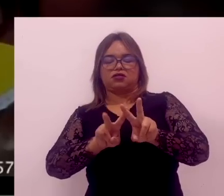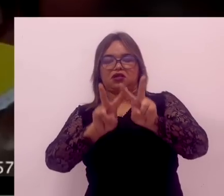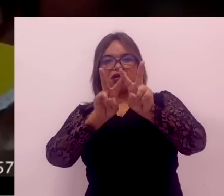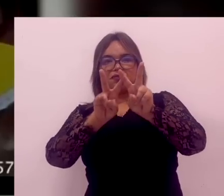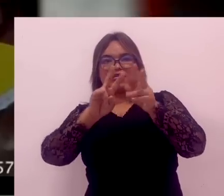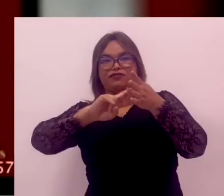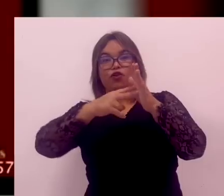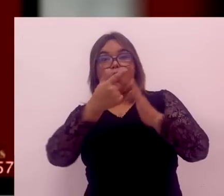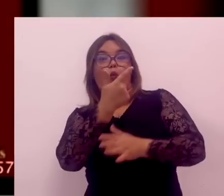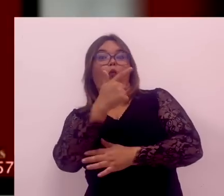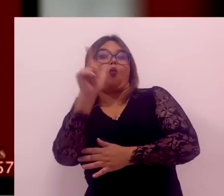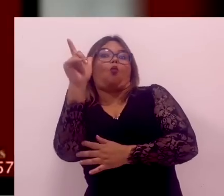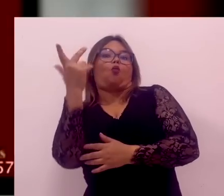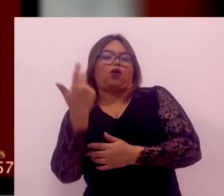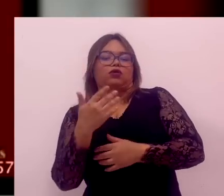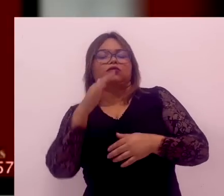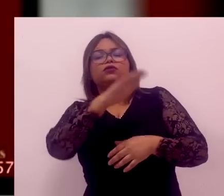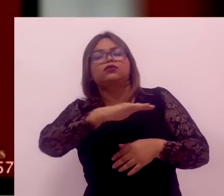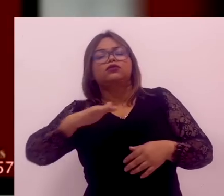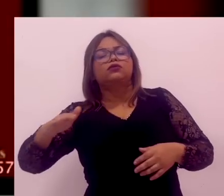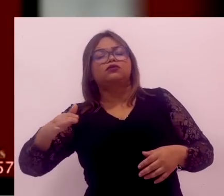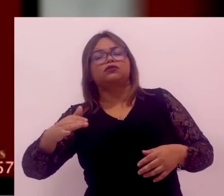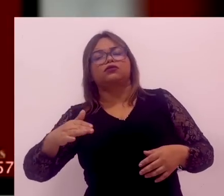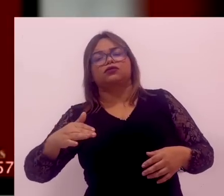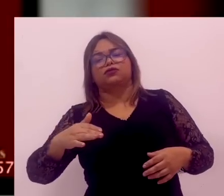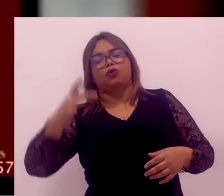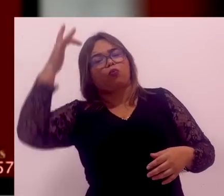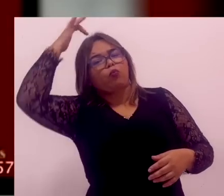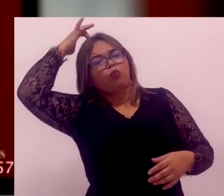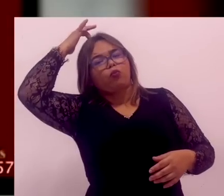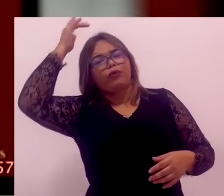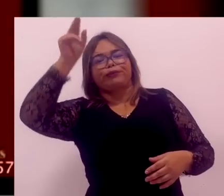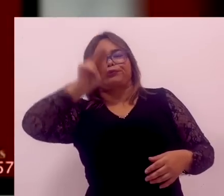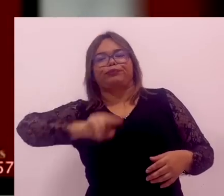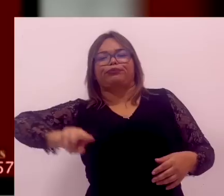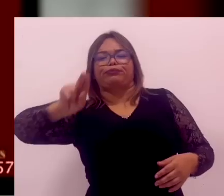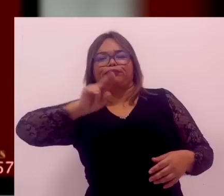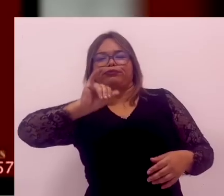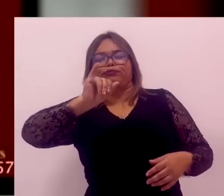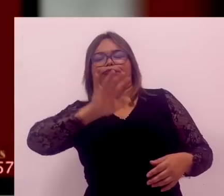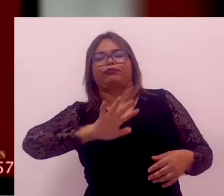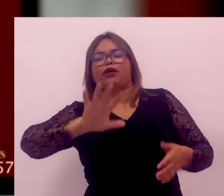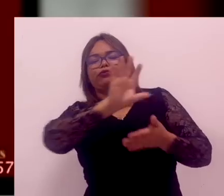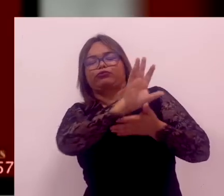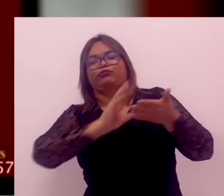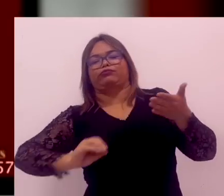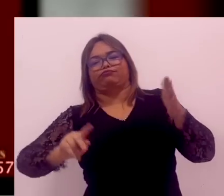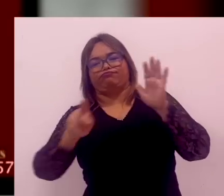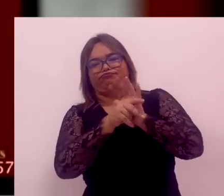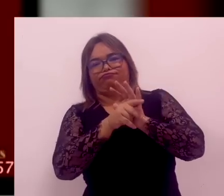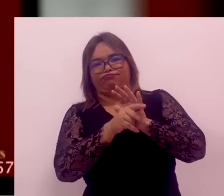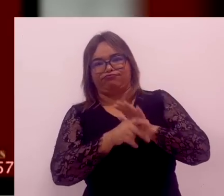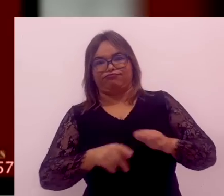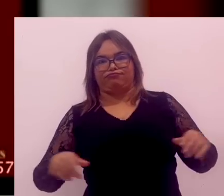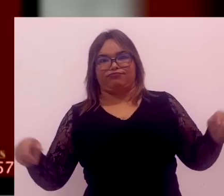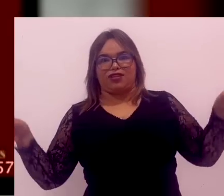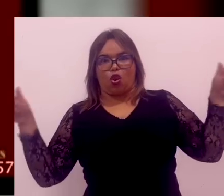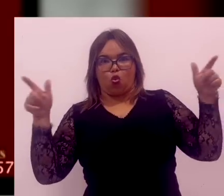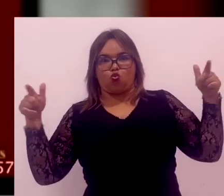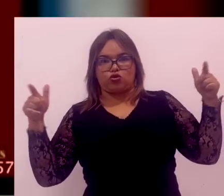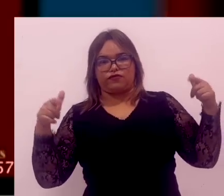Lúcifer. E aqui está o simbolismo de Aleister Crowley. Veja que é muito semelhante. Você